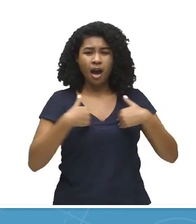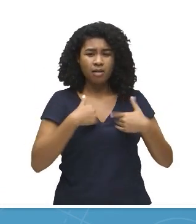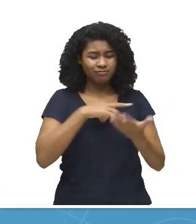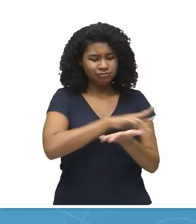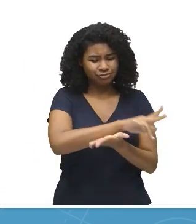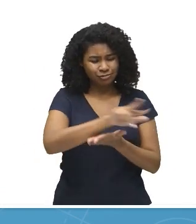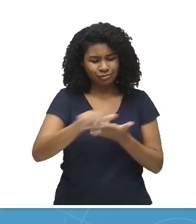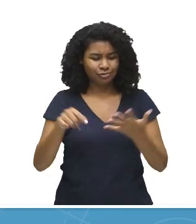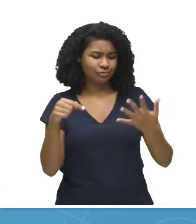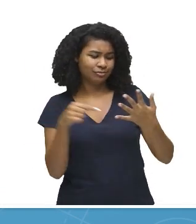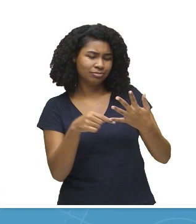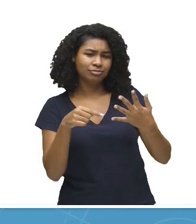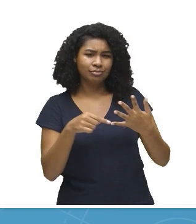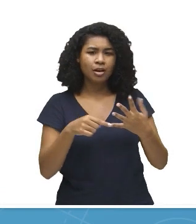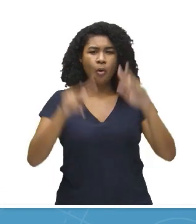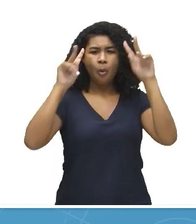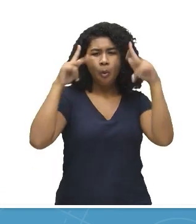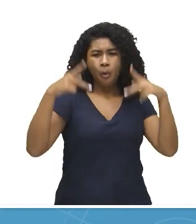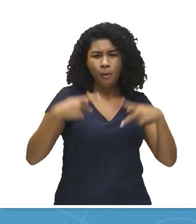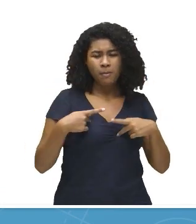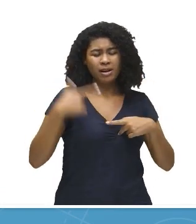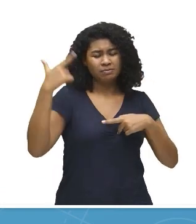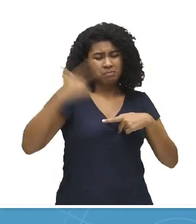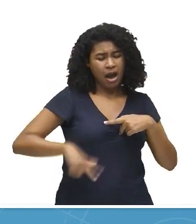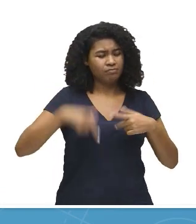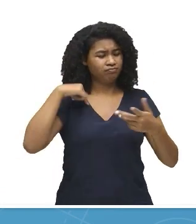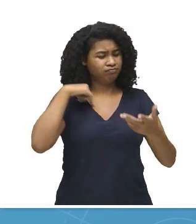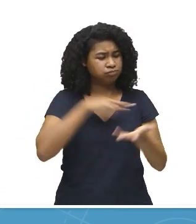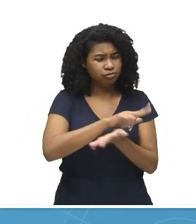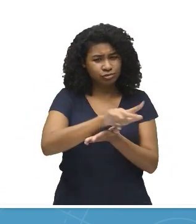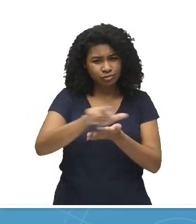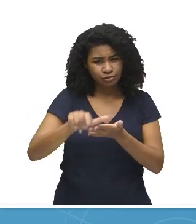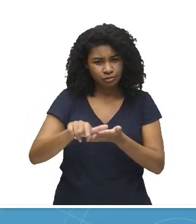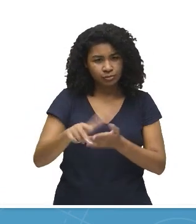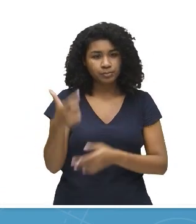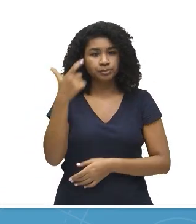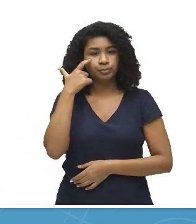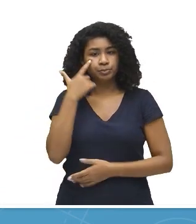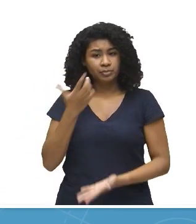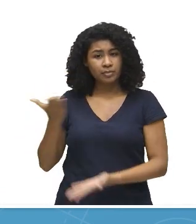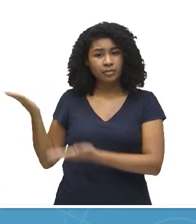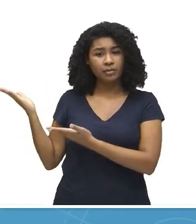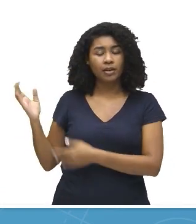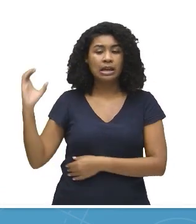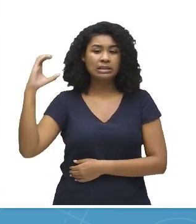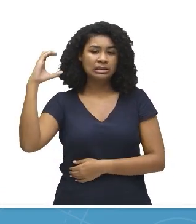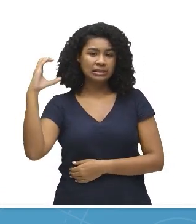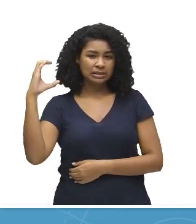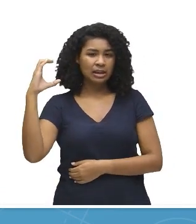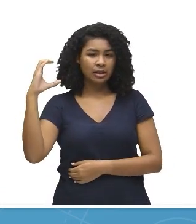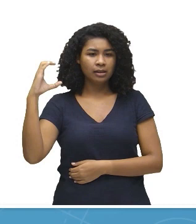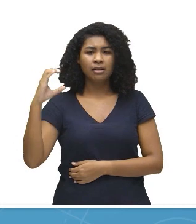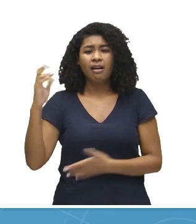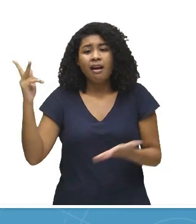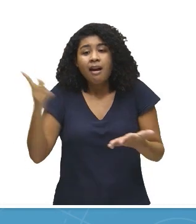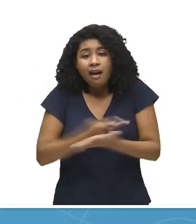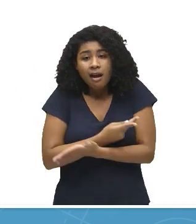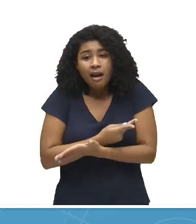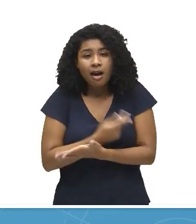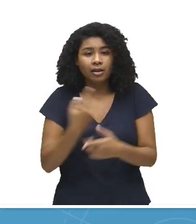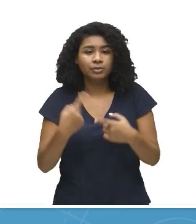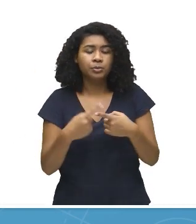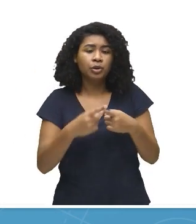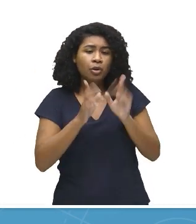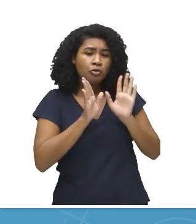outros agentes. Na letra C está errado porque diz aí apenas, olha, engloba apenas